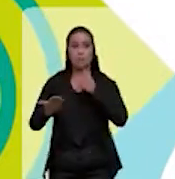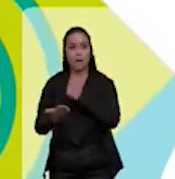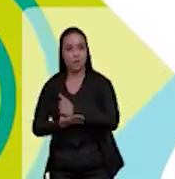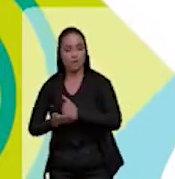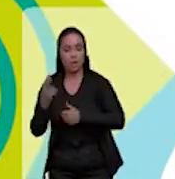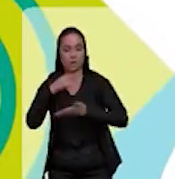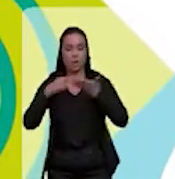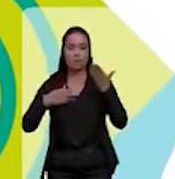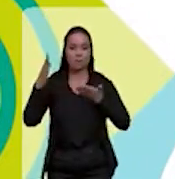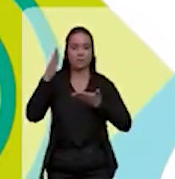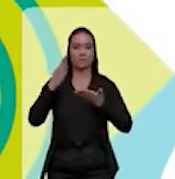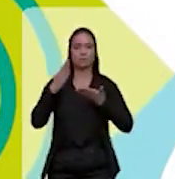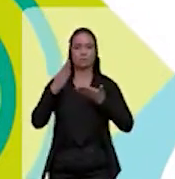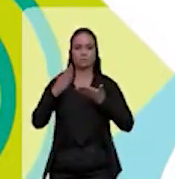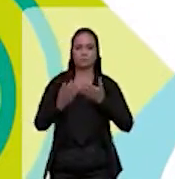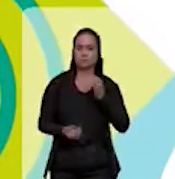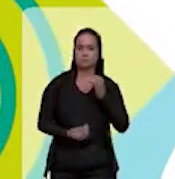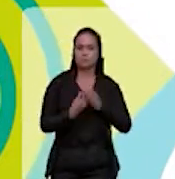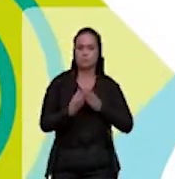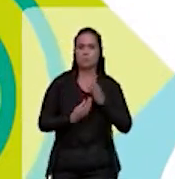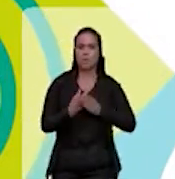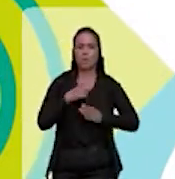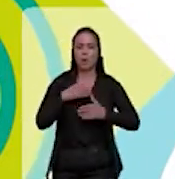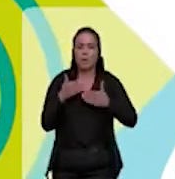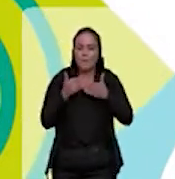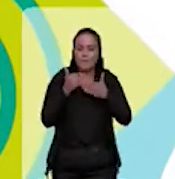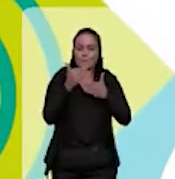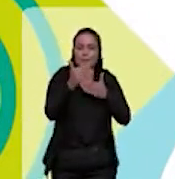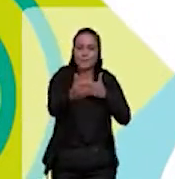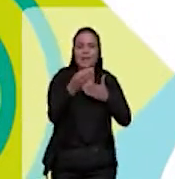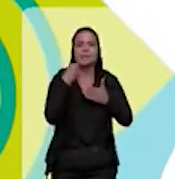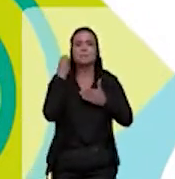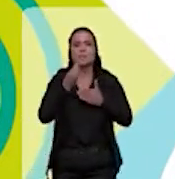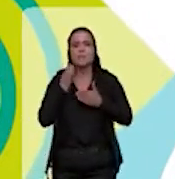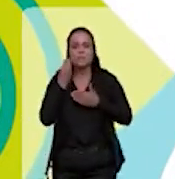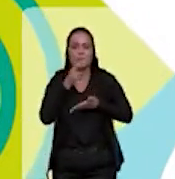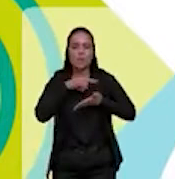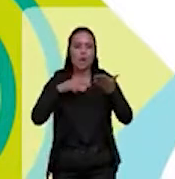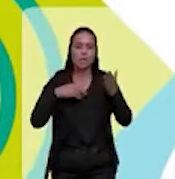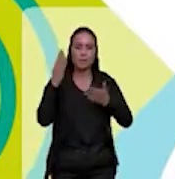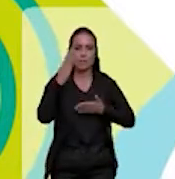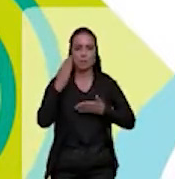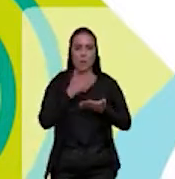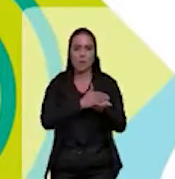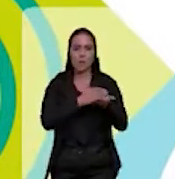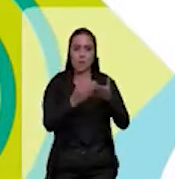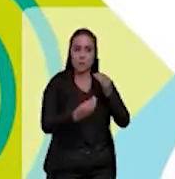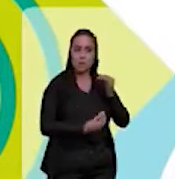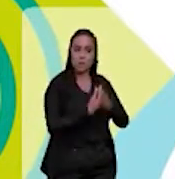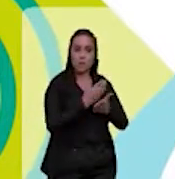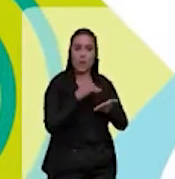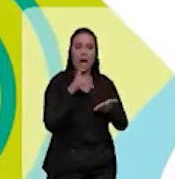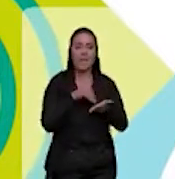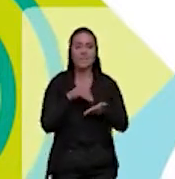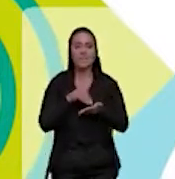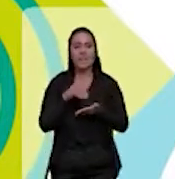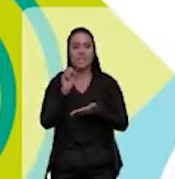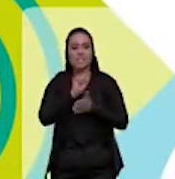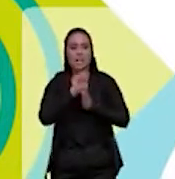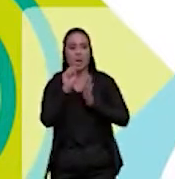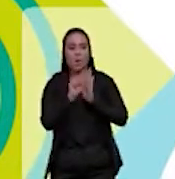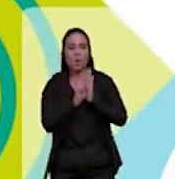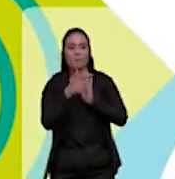brasileira as obras buscavam abranger a experiência literária do Brasil desde as suas origens até o século